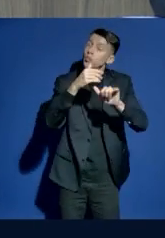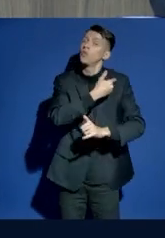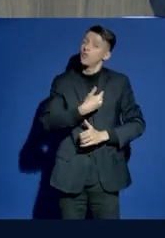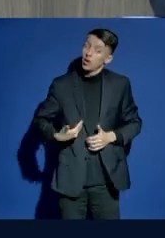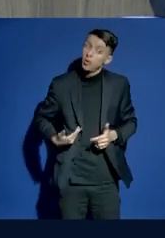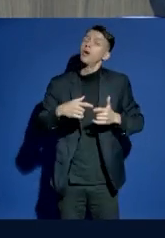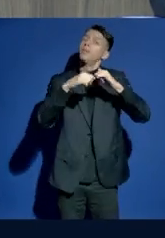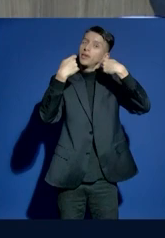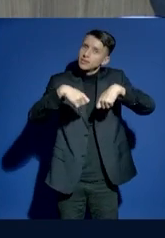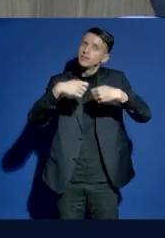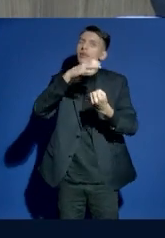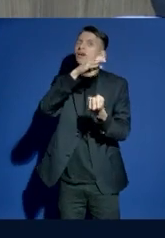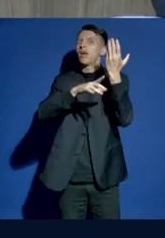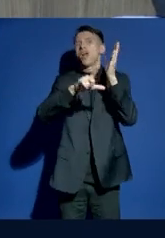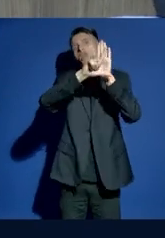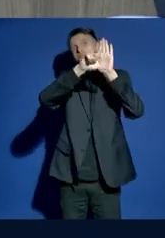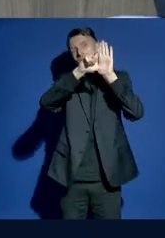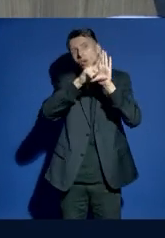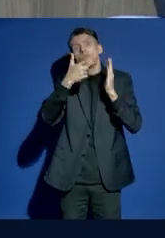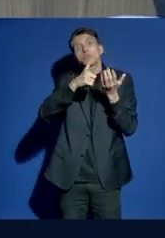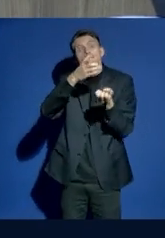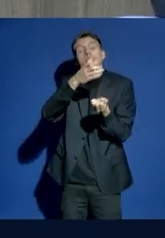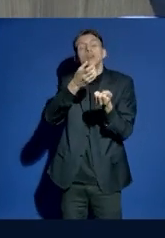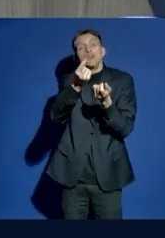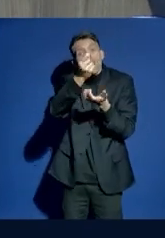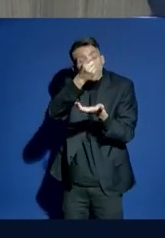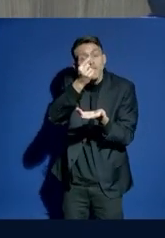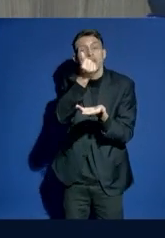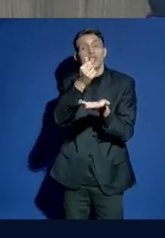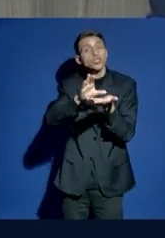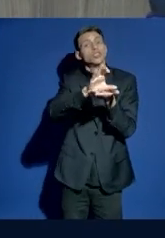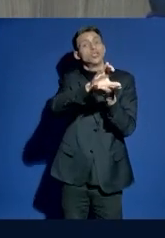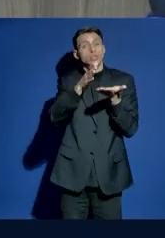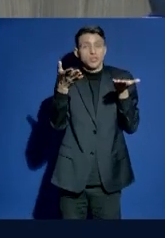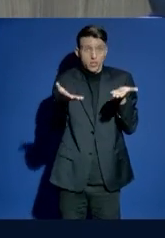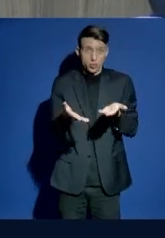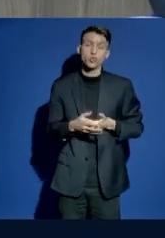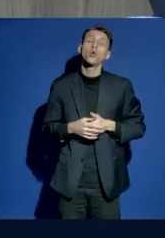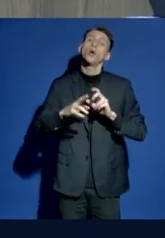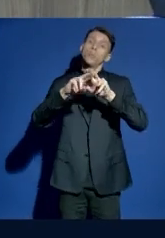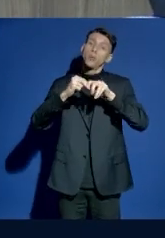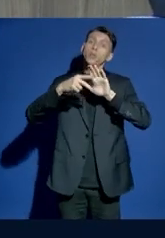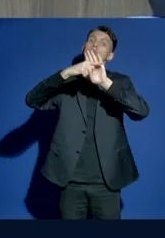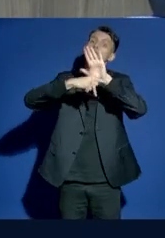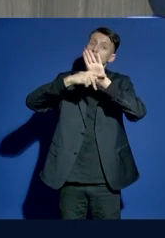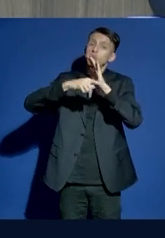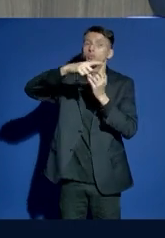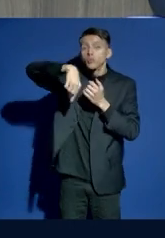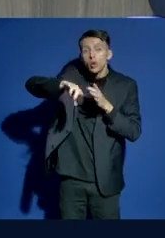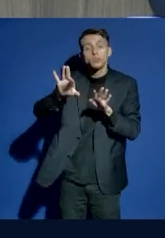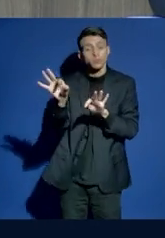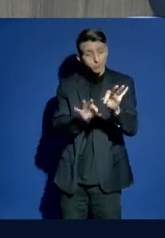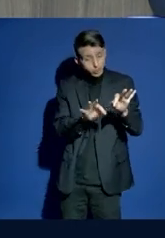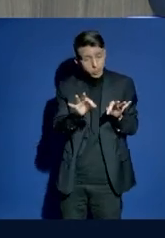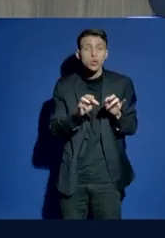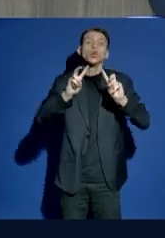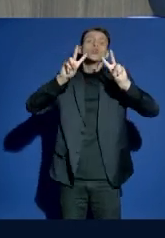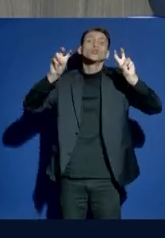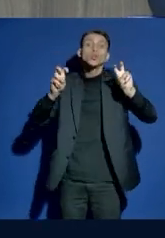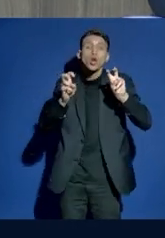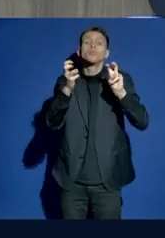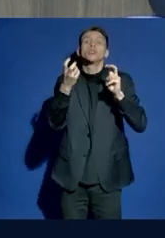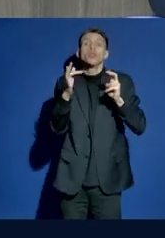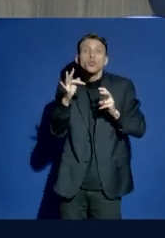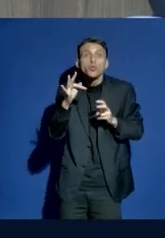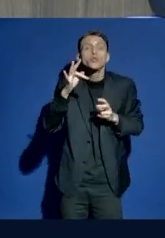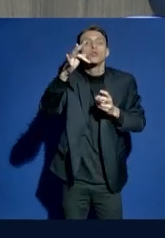política pública. Por isso que nós esperamos que, efetivamente, esse projeto que a gente ficou, sabe, aí do combustível do